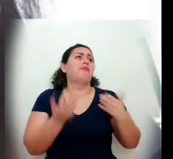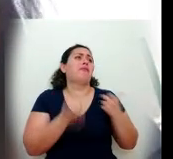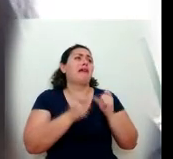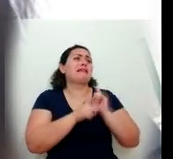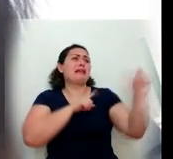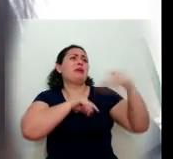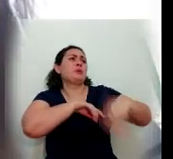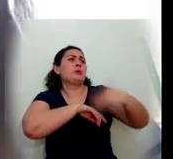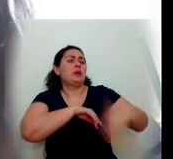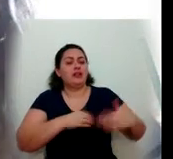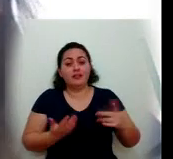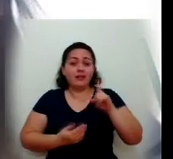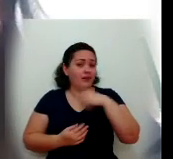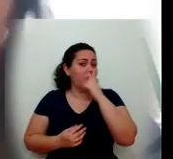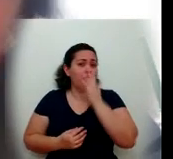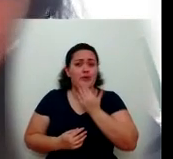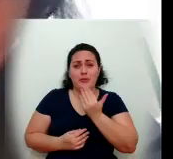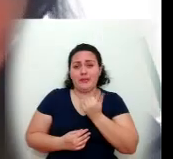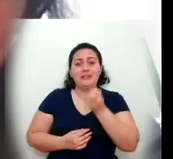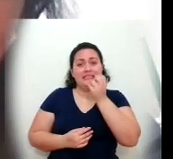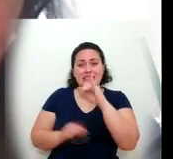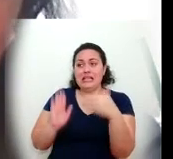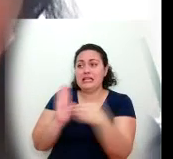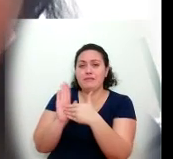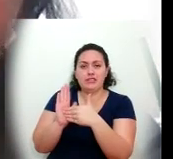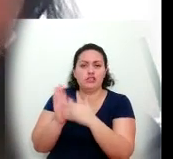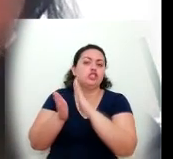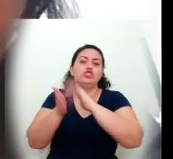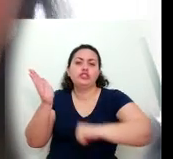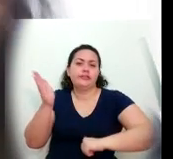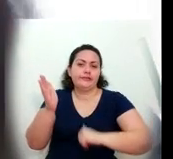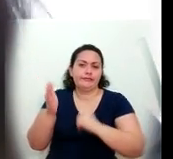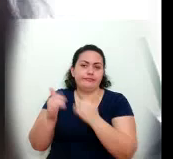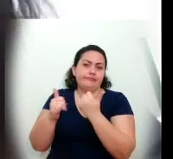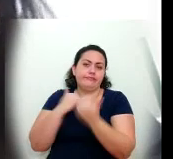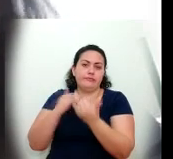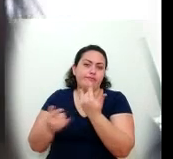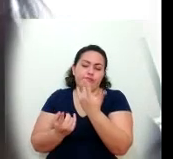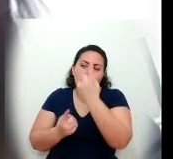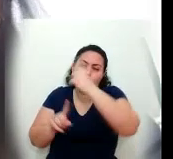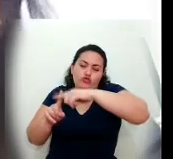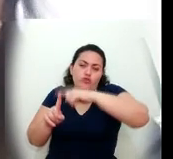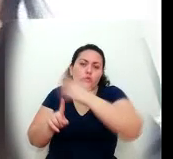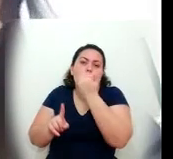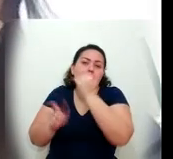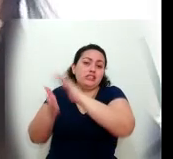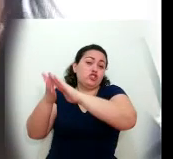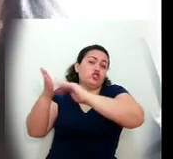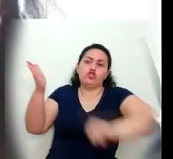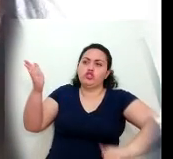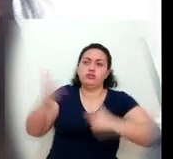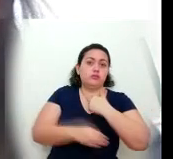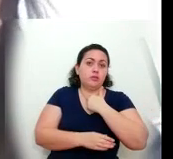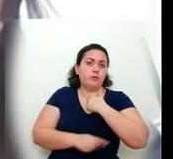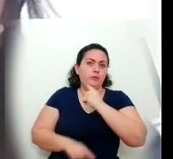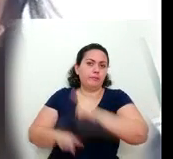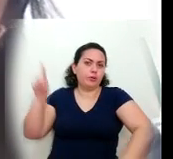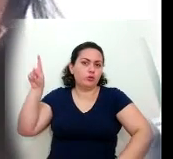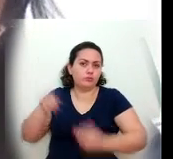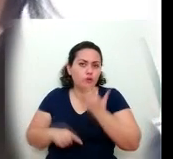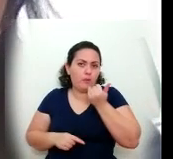eu quero sair, né? E é isso que acontece com a alimentação também, né? Quando a gente tira, né, retira totalmente um alimento da